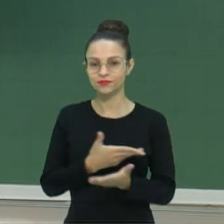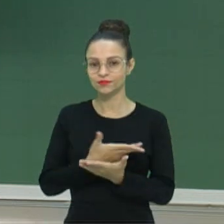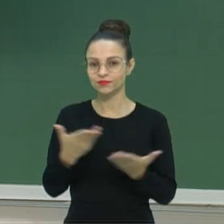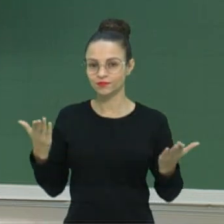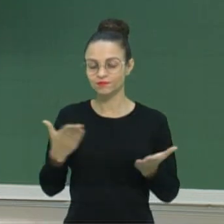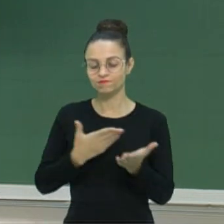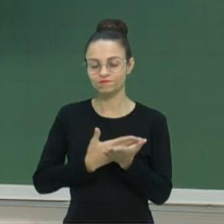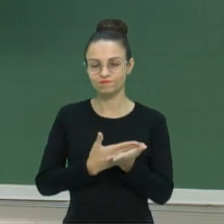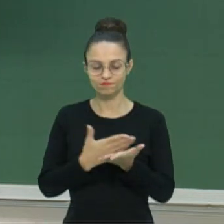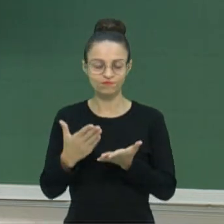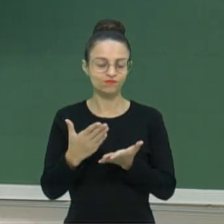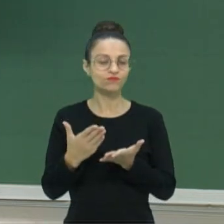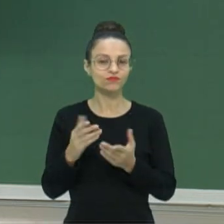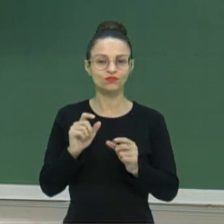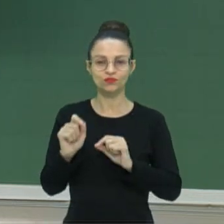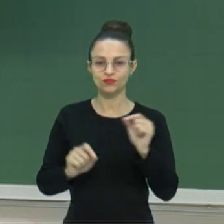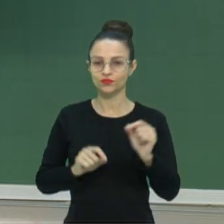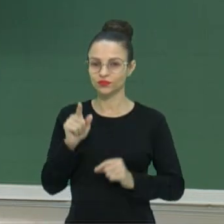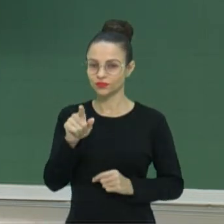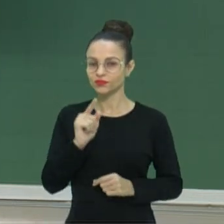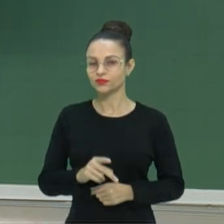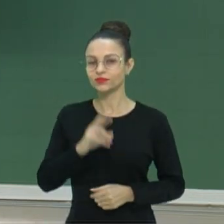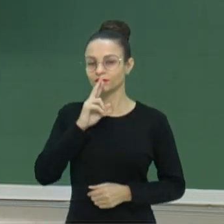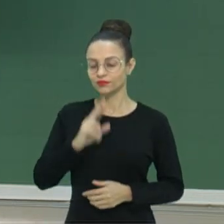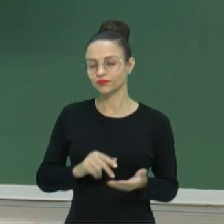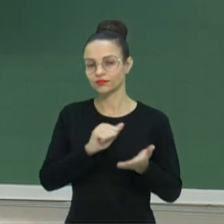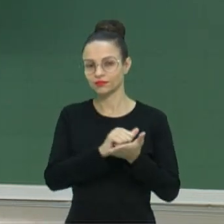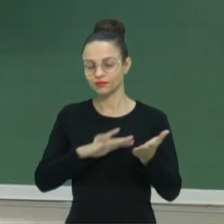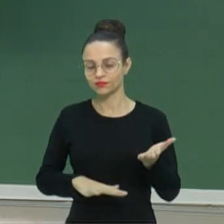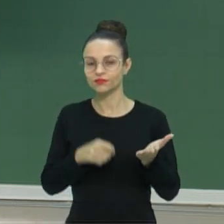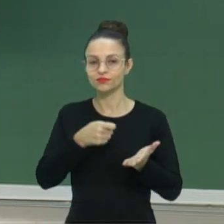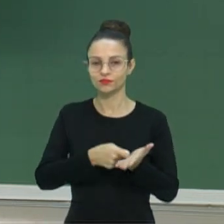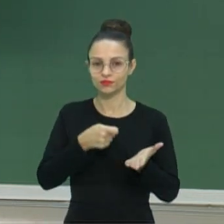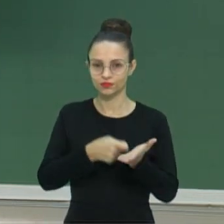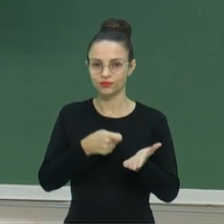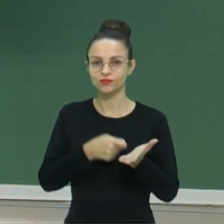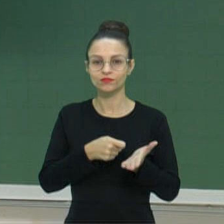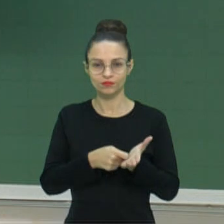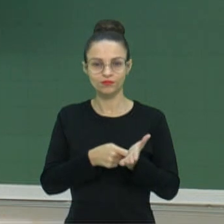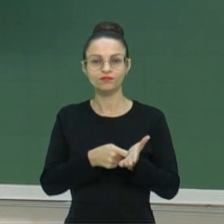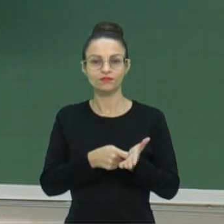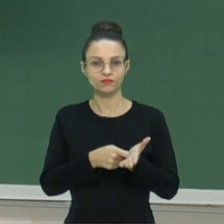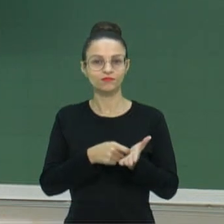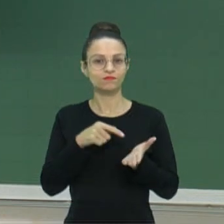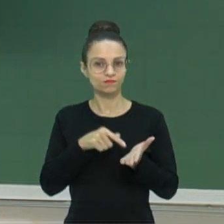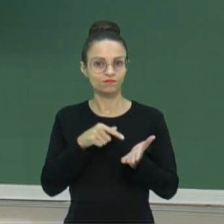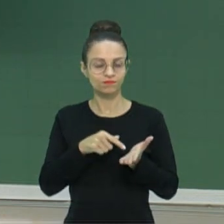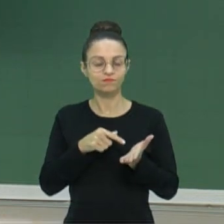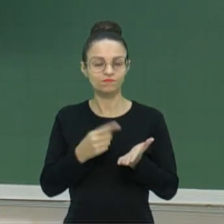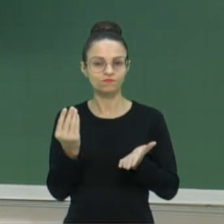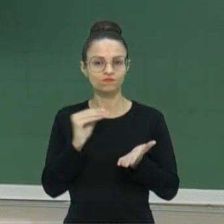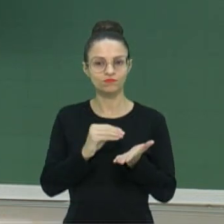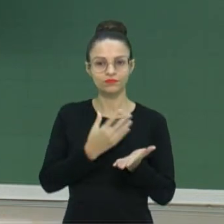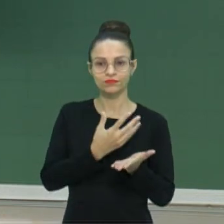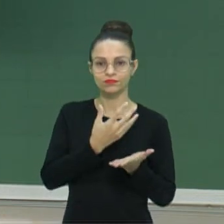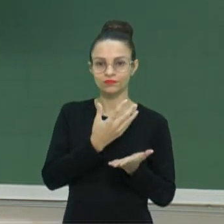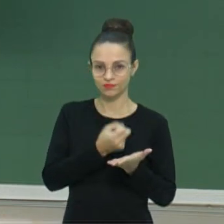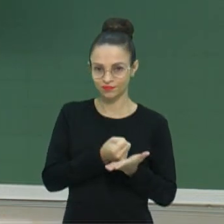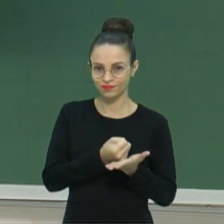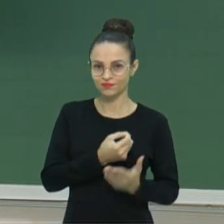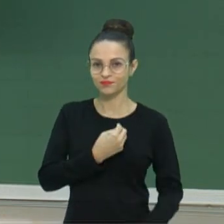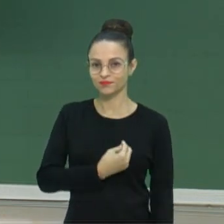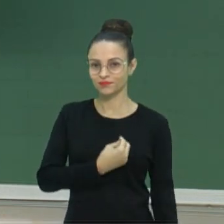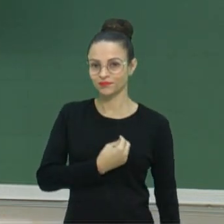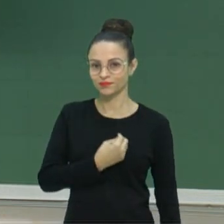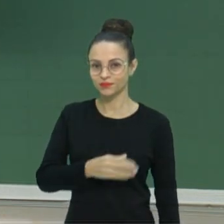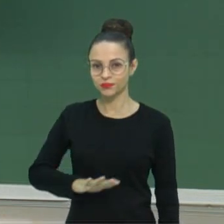os nossos recadinhos iniciais, faça as atividades obrigatórias, certo? Que elas vão valer, porque elas vão, irão valer presença para vocês, certo? Lá